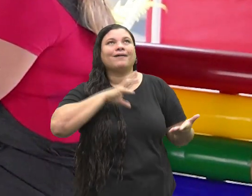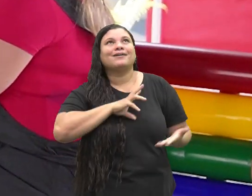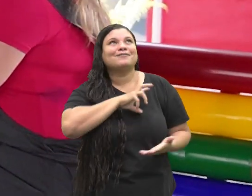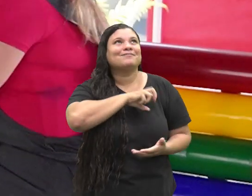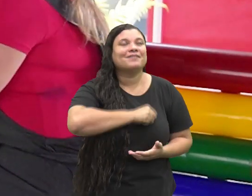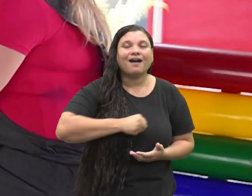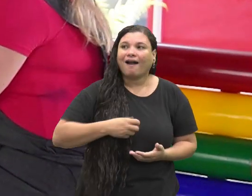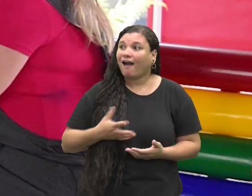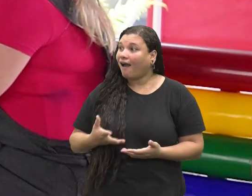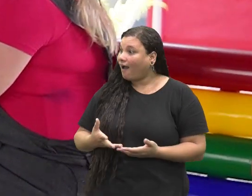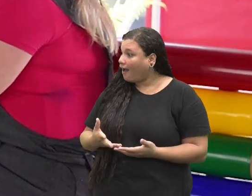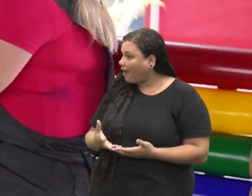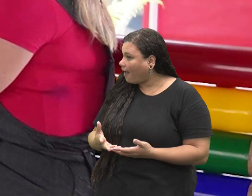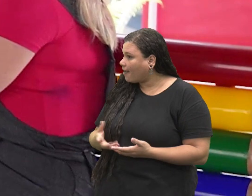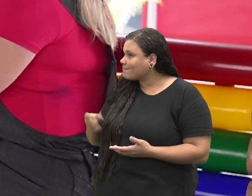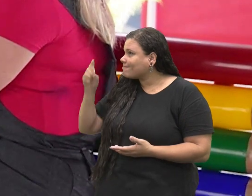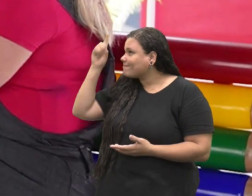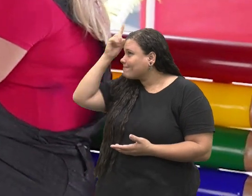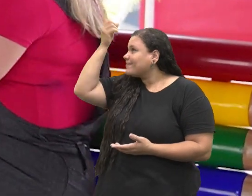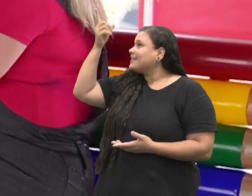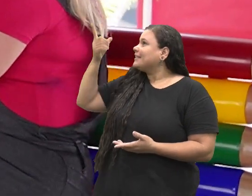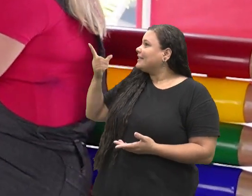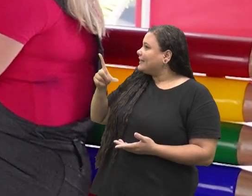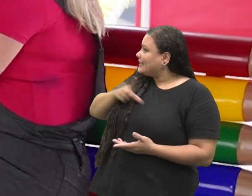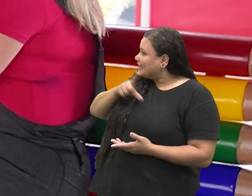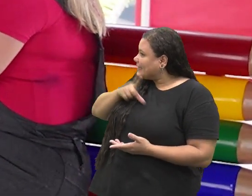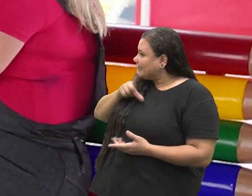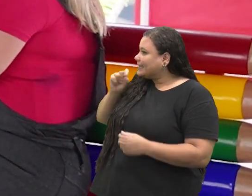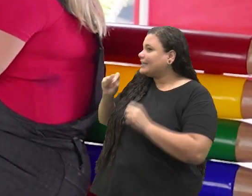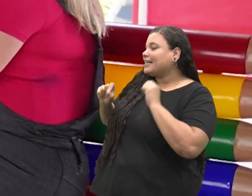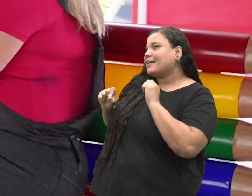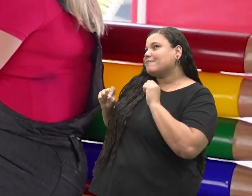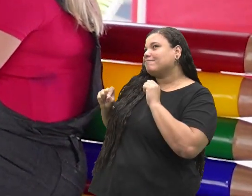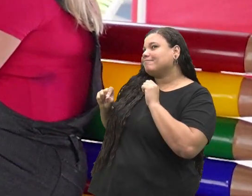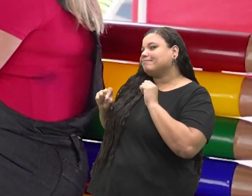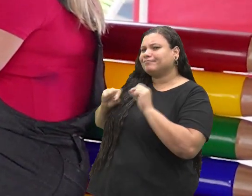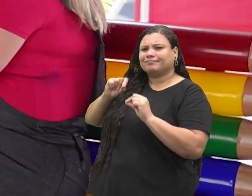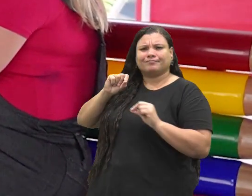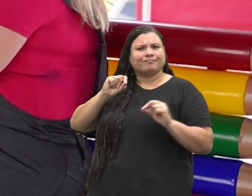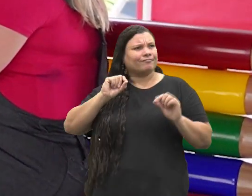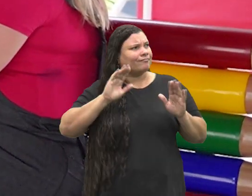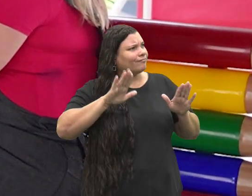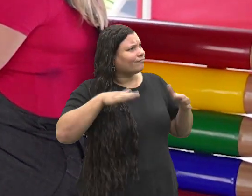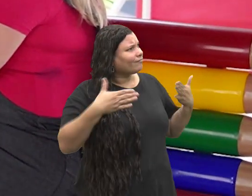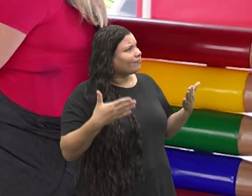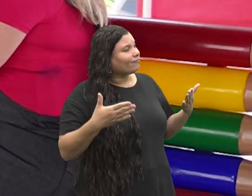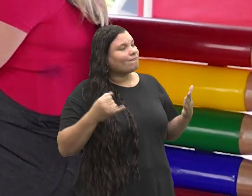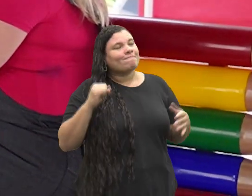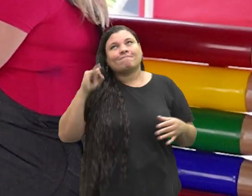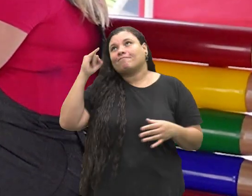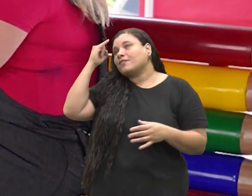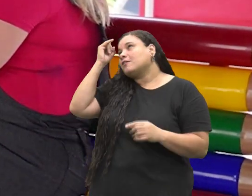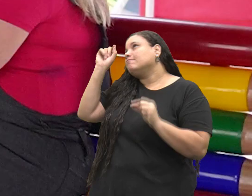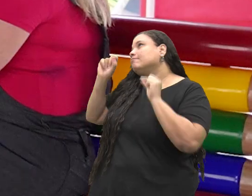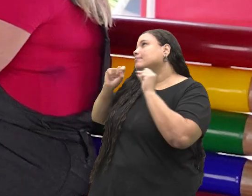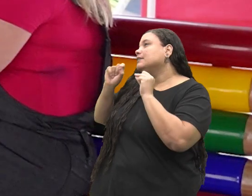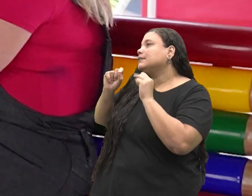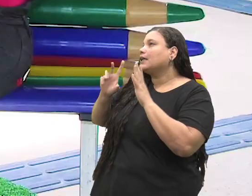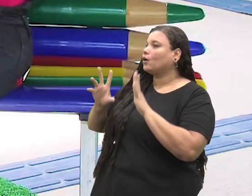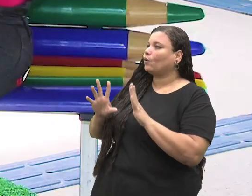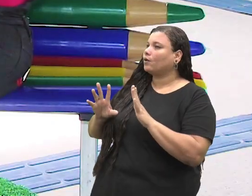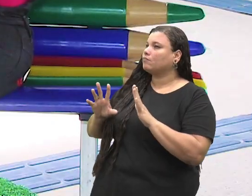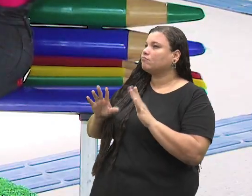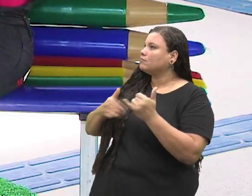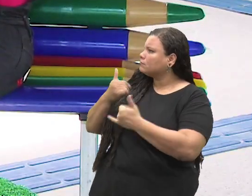Solange, eu tive uma ideia. Qual? Que tal a gente fazer estas atividades, essas brincadeiras